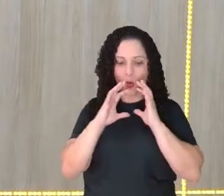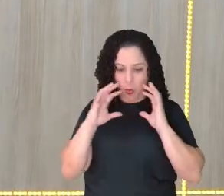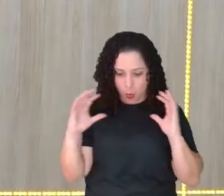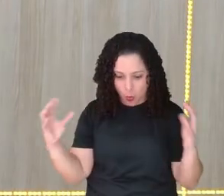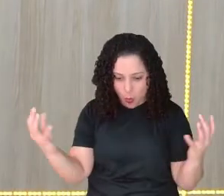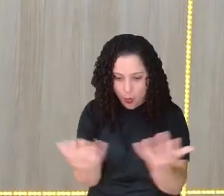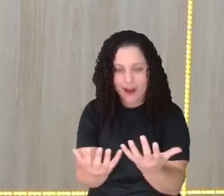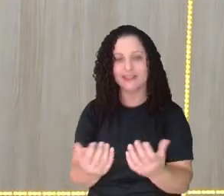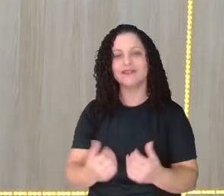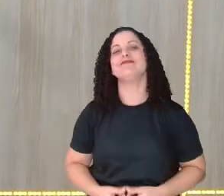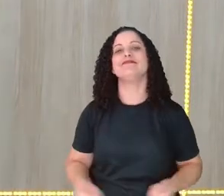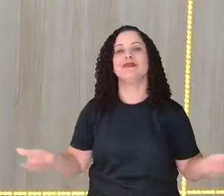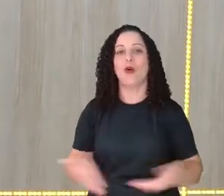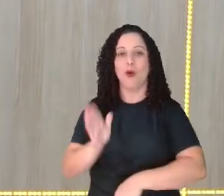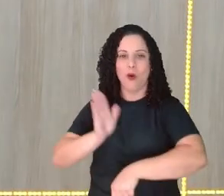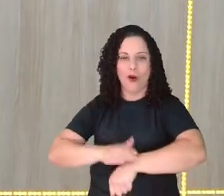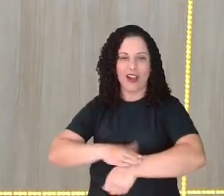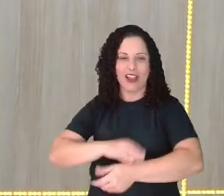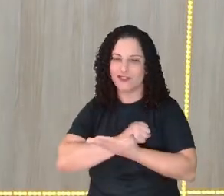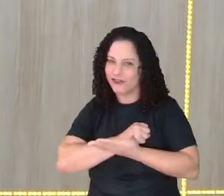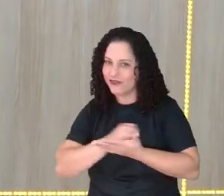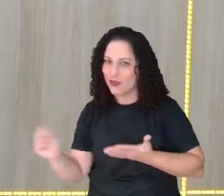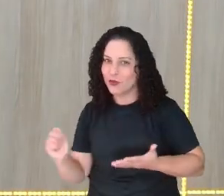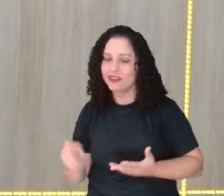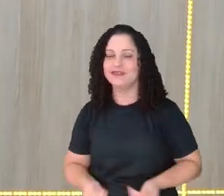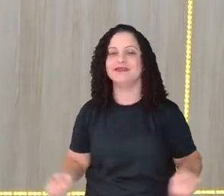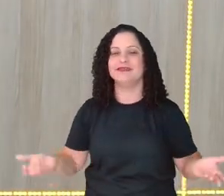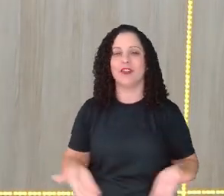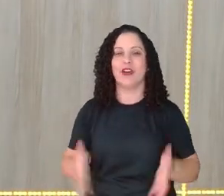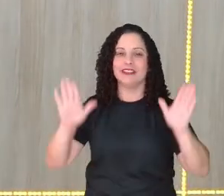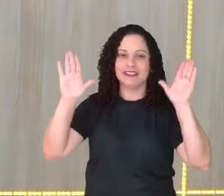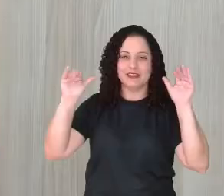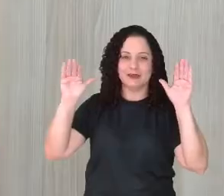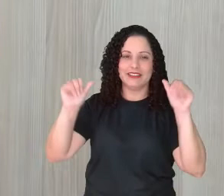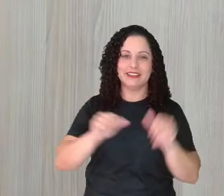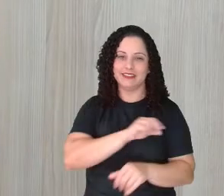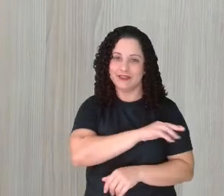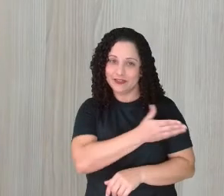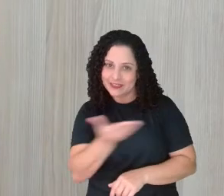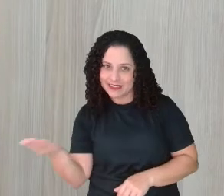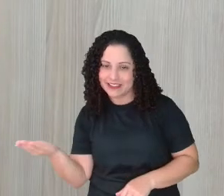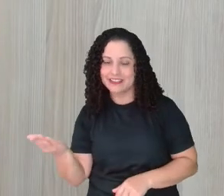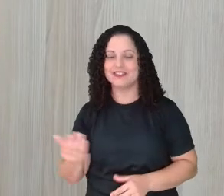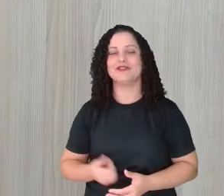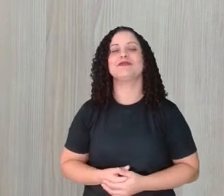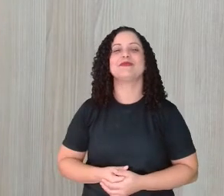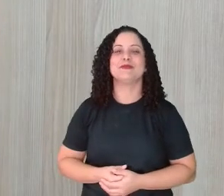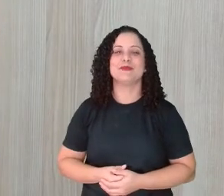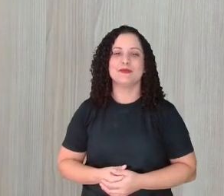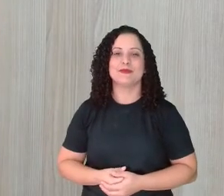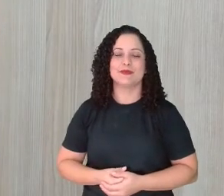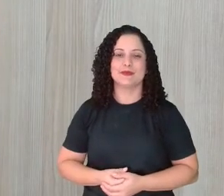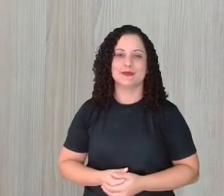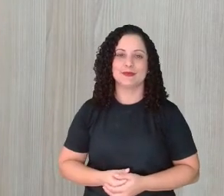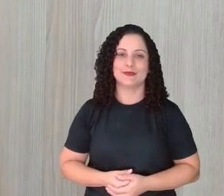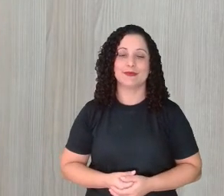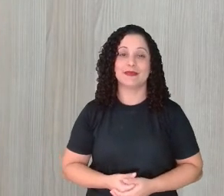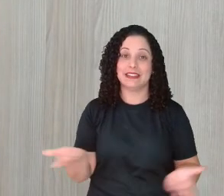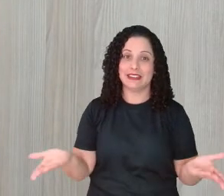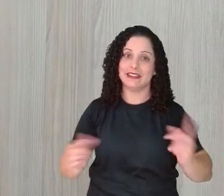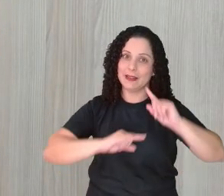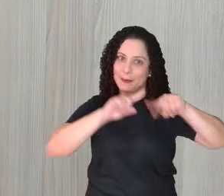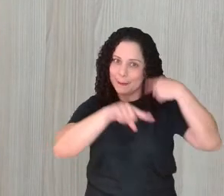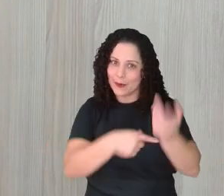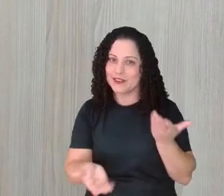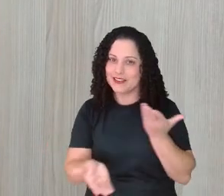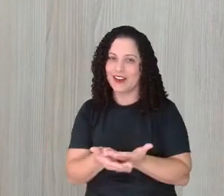Professora Tânia, estouramos o horário. Se despeça aí do pessoal para eu entregar a aula aqui para a galerinha de geometria. Ou de